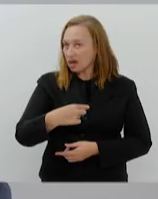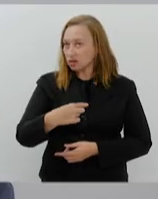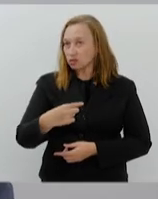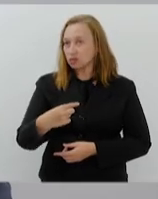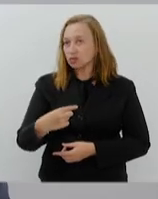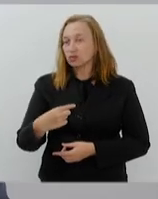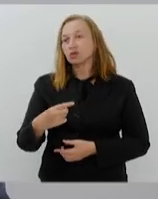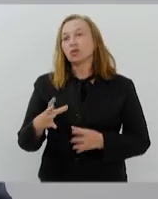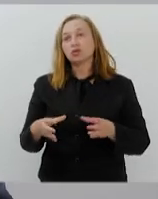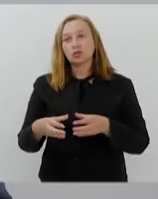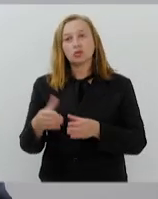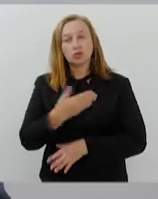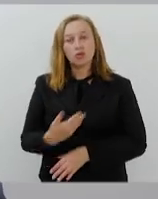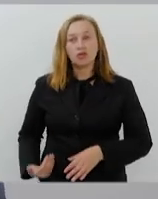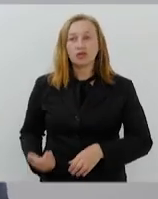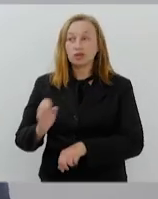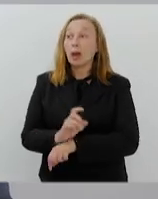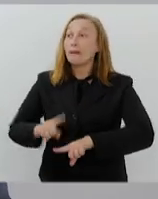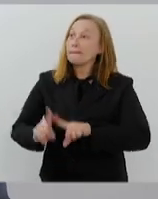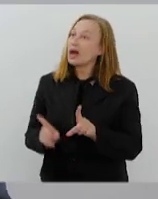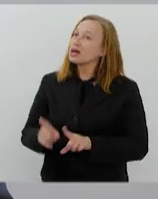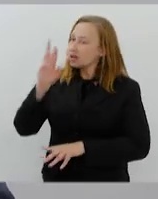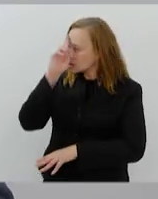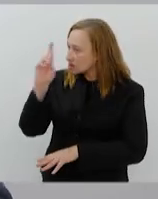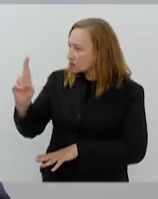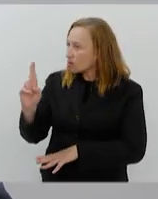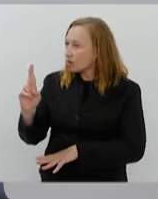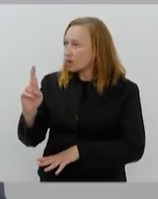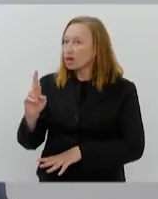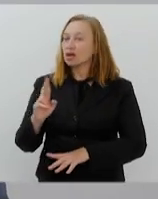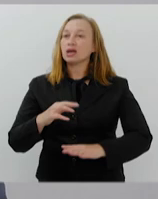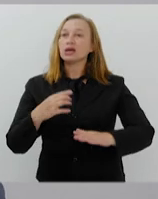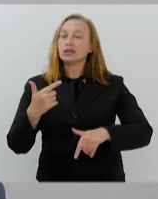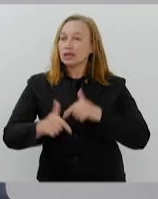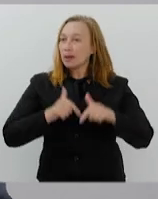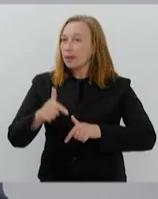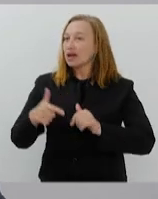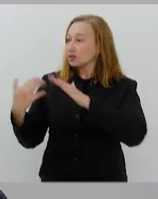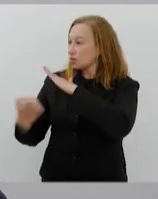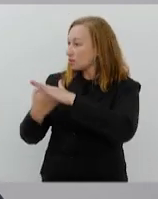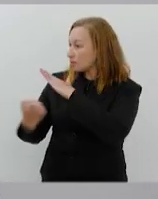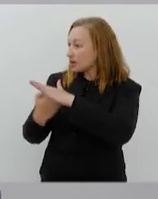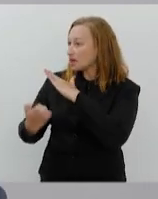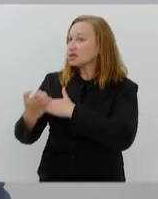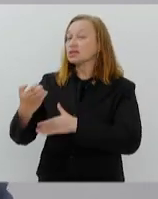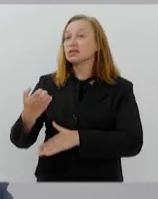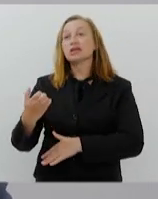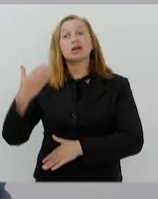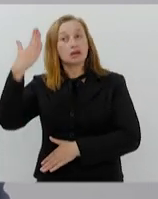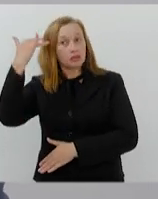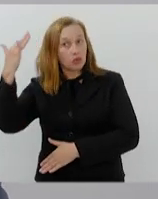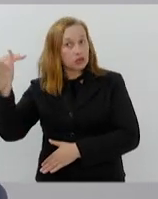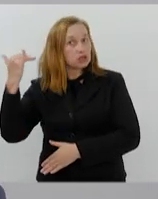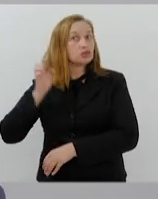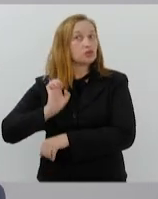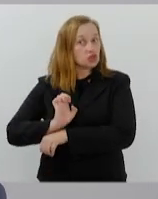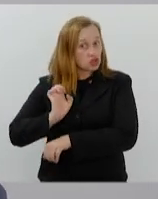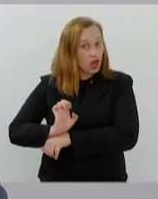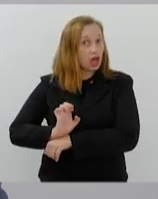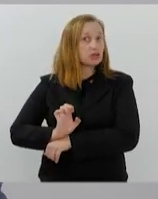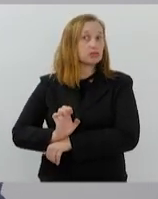oculpa uma punção importante no primeiro Escalão da maior empresa pública do Estado A senhora é uma autoridade no governo do estado a senhora está